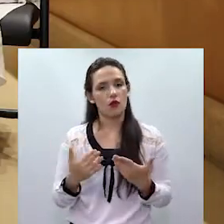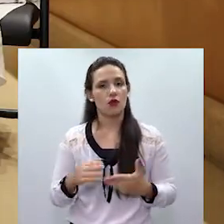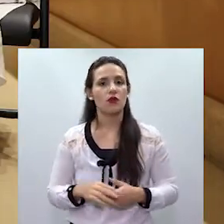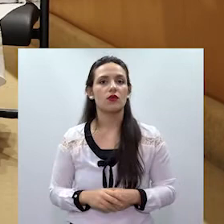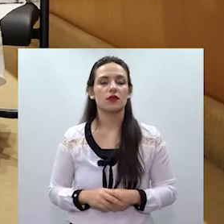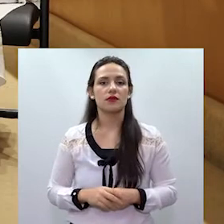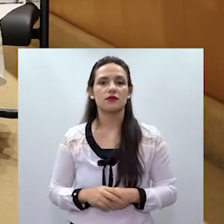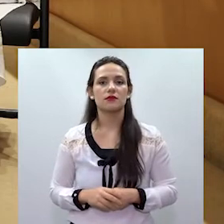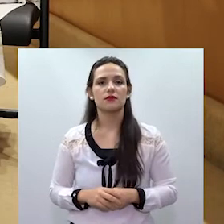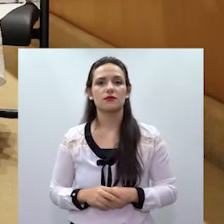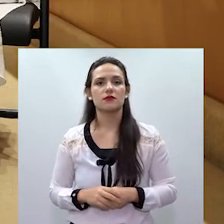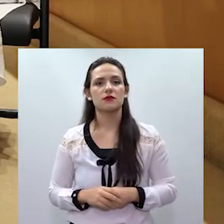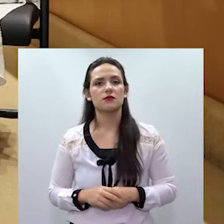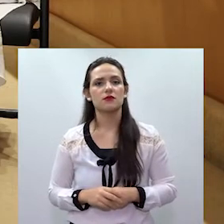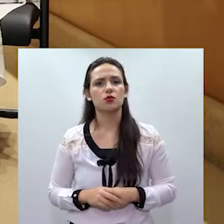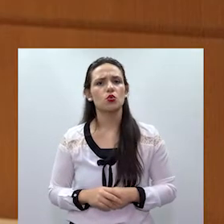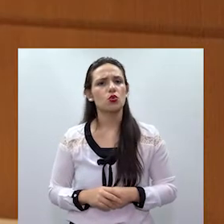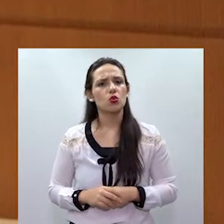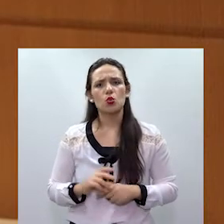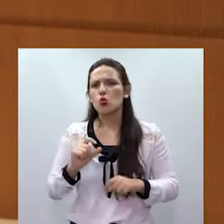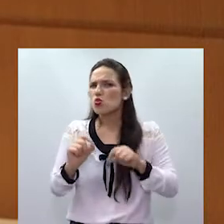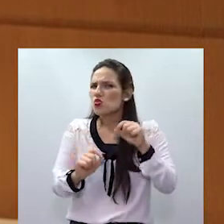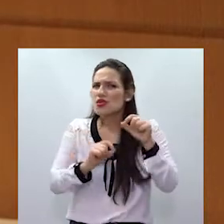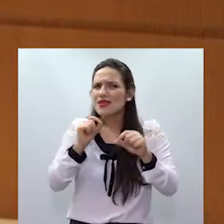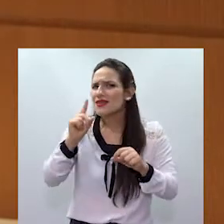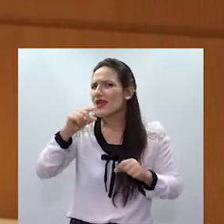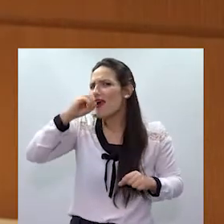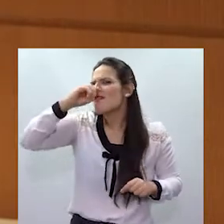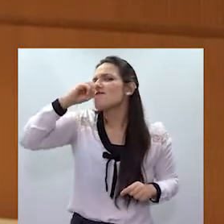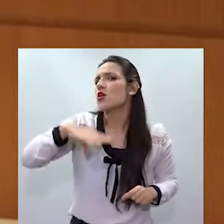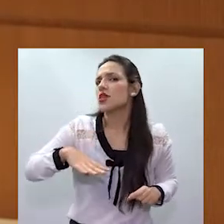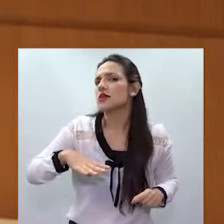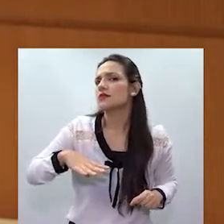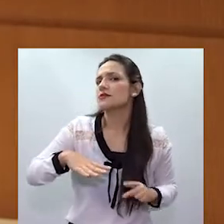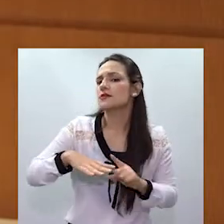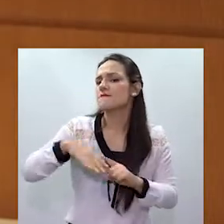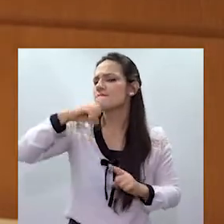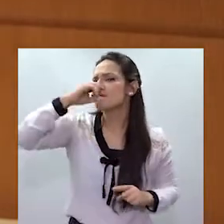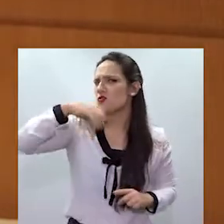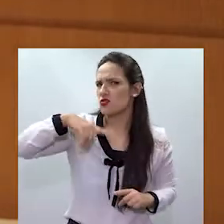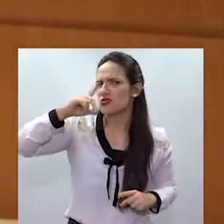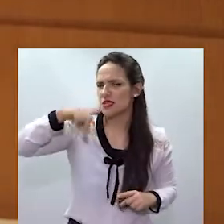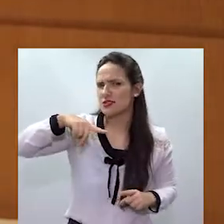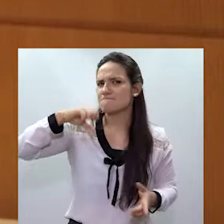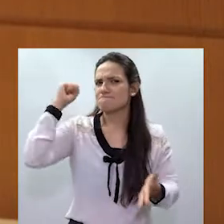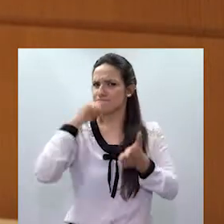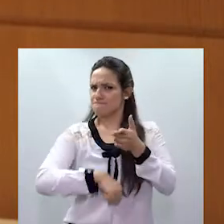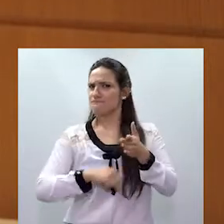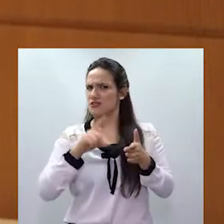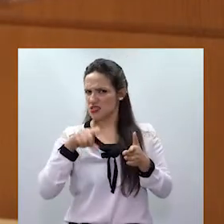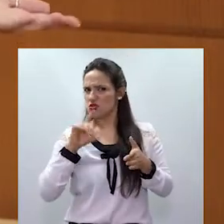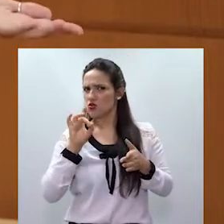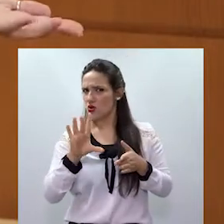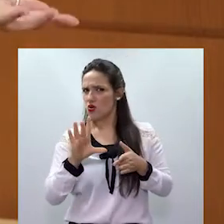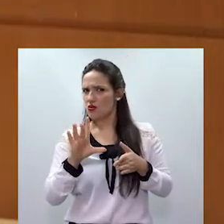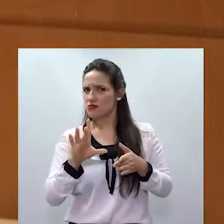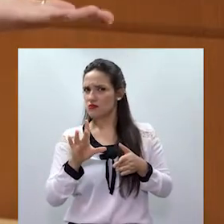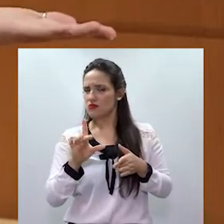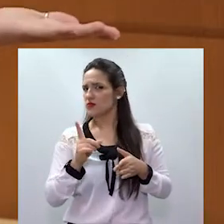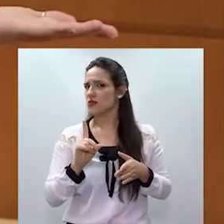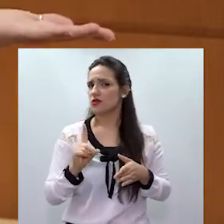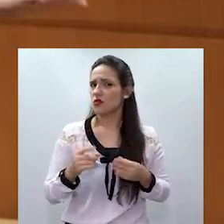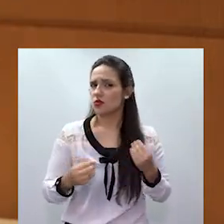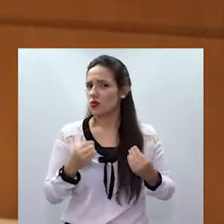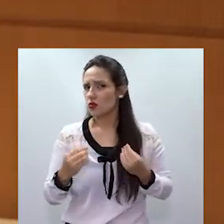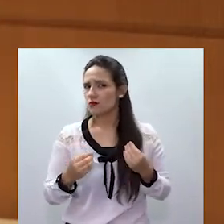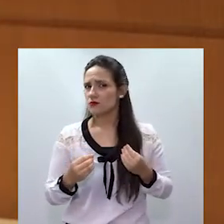entender o que é uma agressão, um ato de violência, porque não necessariamente, né, as mulheres entendem que